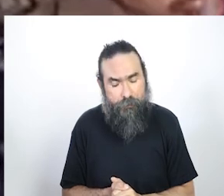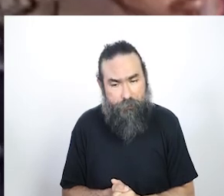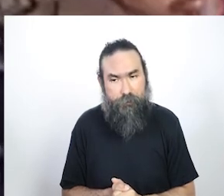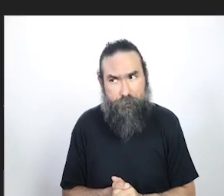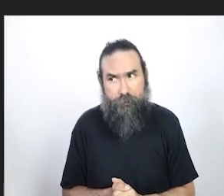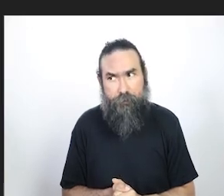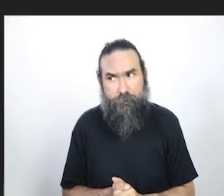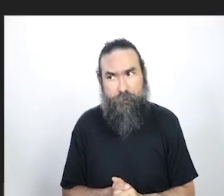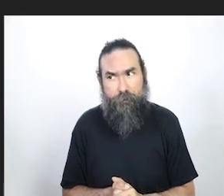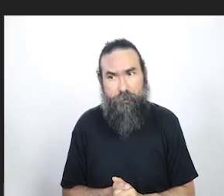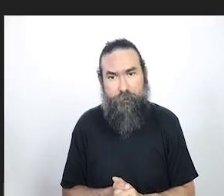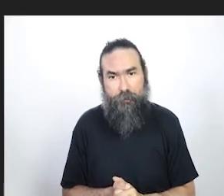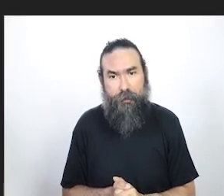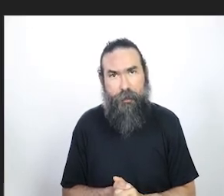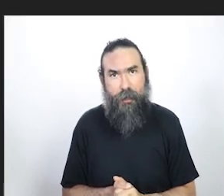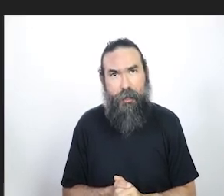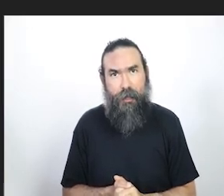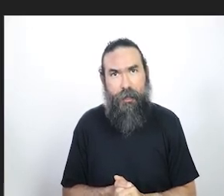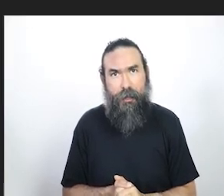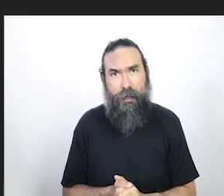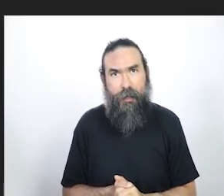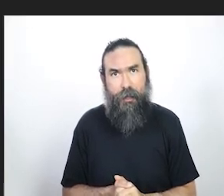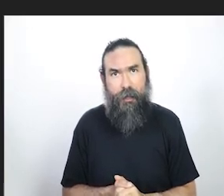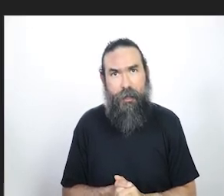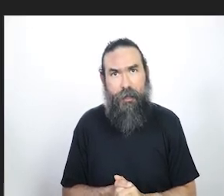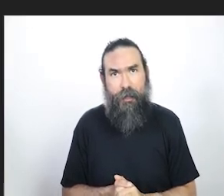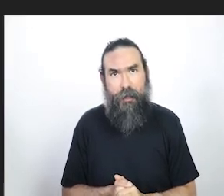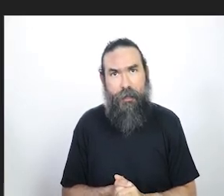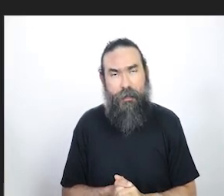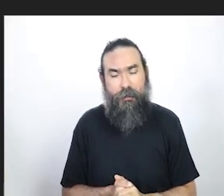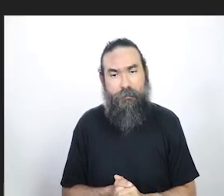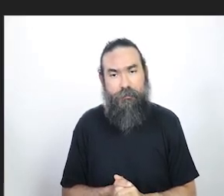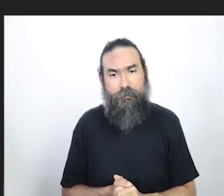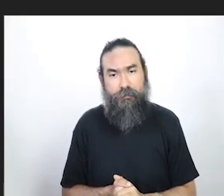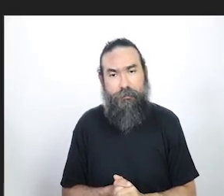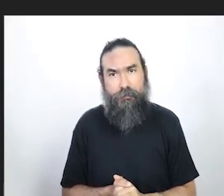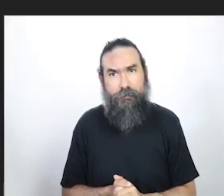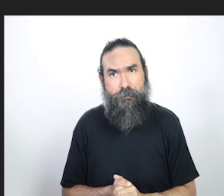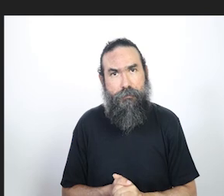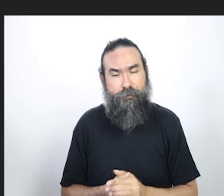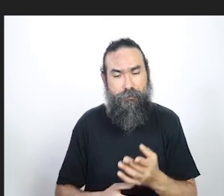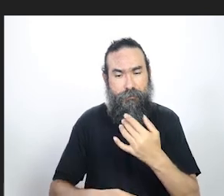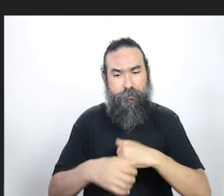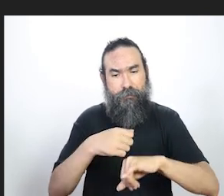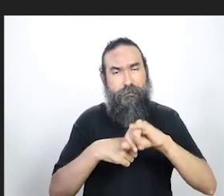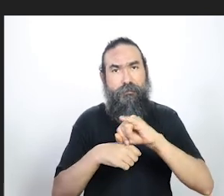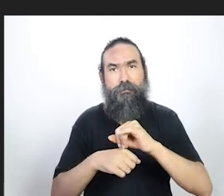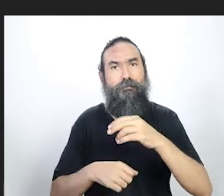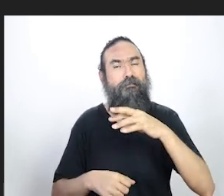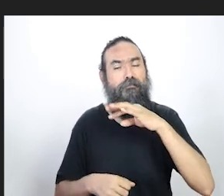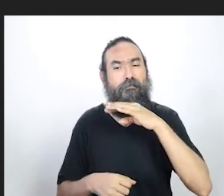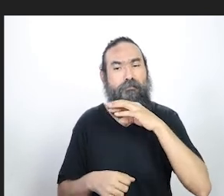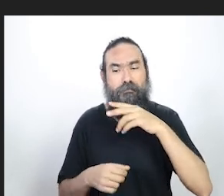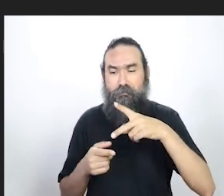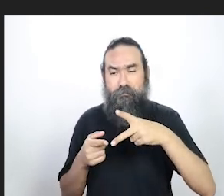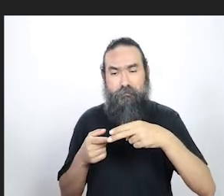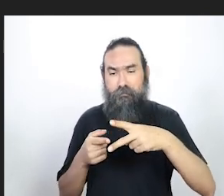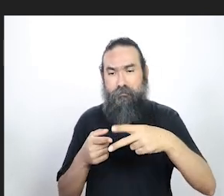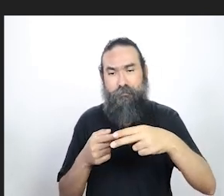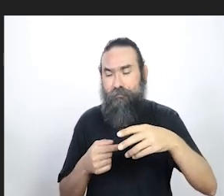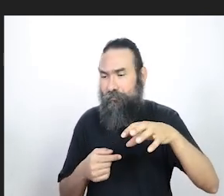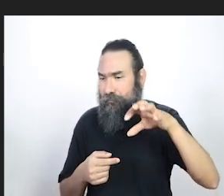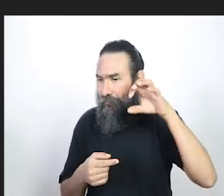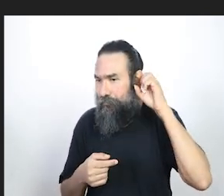Entendeu? Eu prefiro melhorar aqui. Eu acho que a internet é meu fraco mesmo, uso geral, lugar